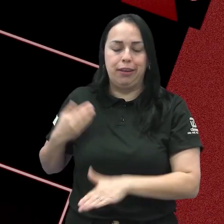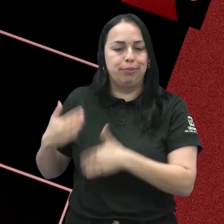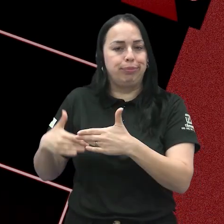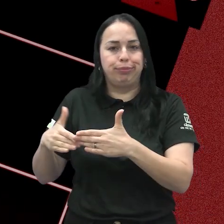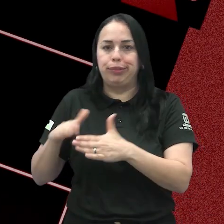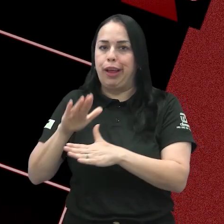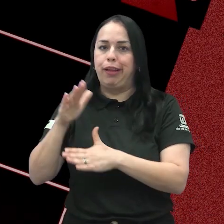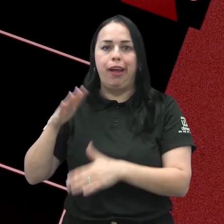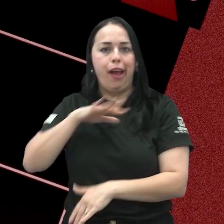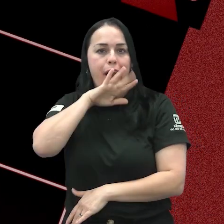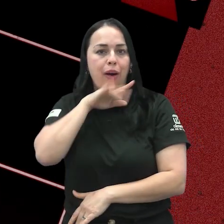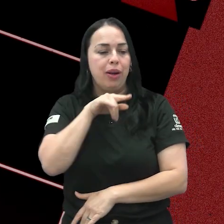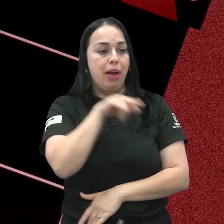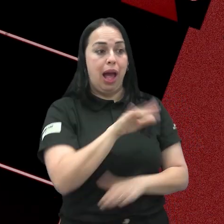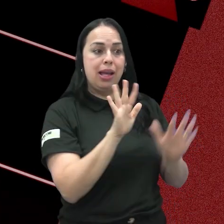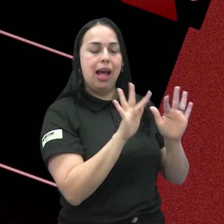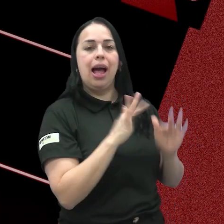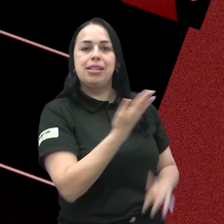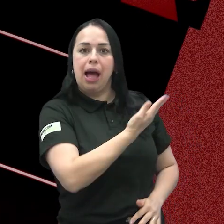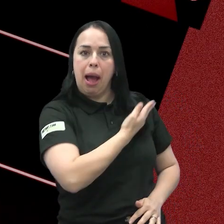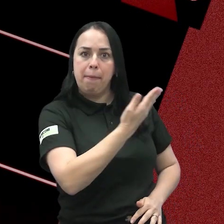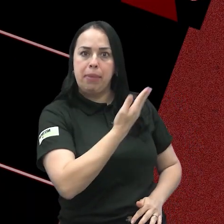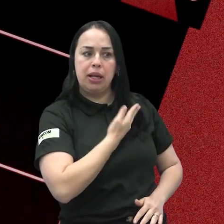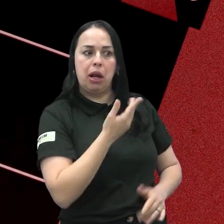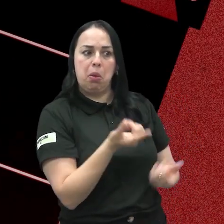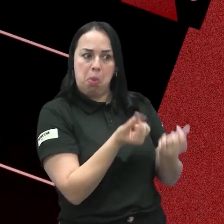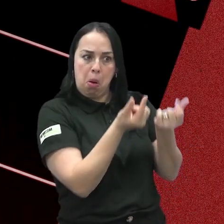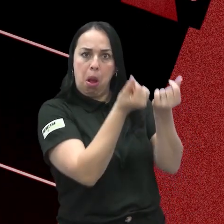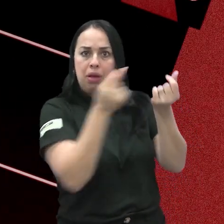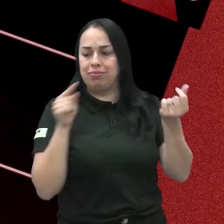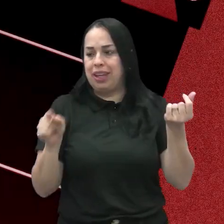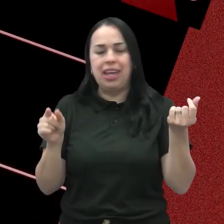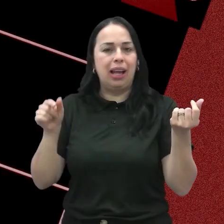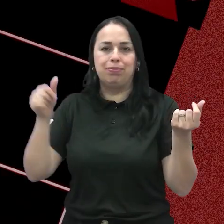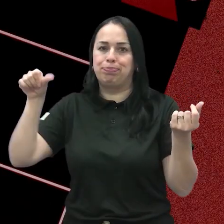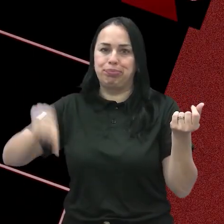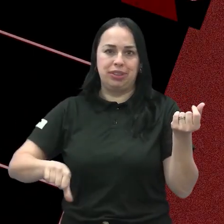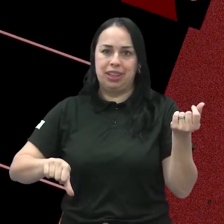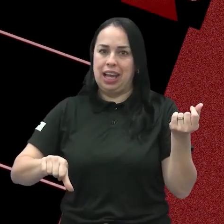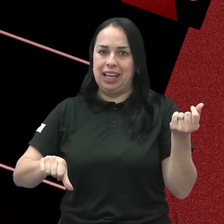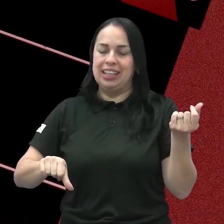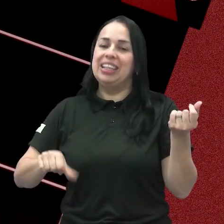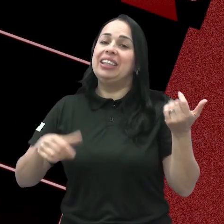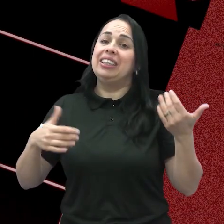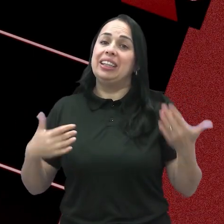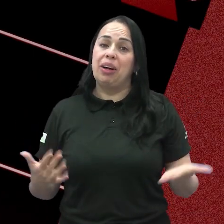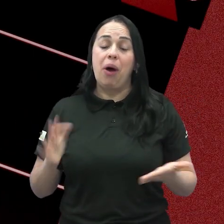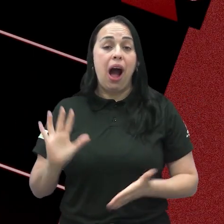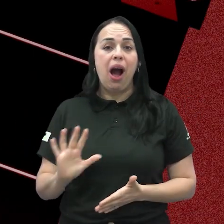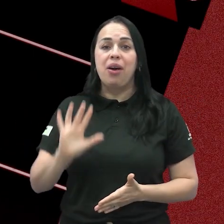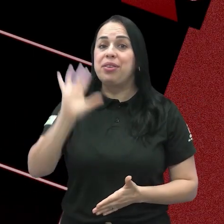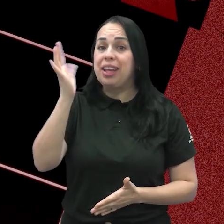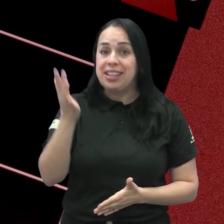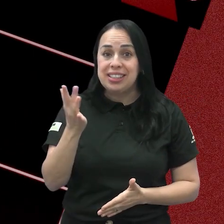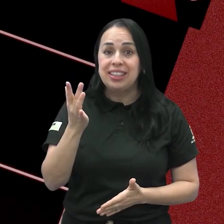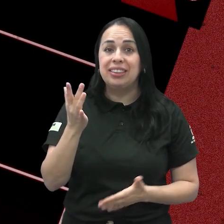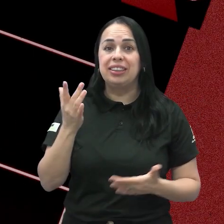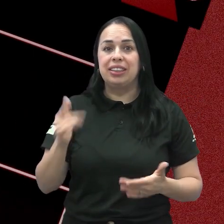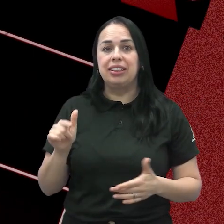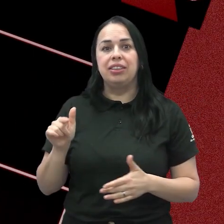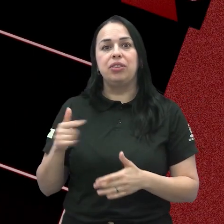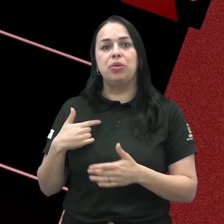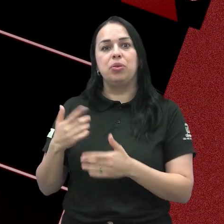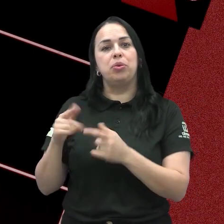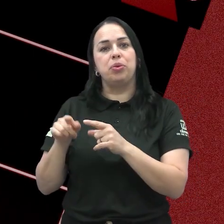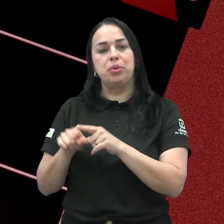amigas, ela não ficou bem sucedida economicamente, ou seja, não ficou rica. Aí, num certo dia, após